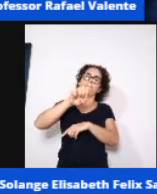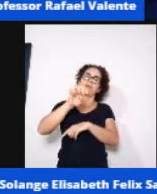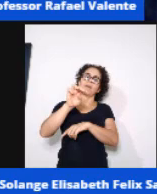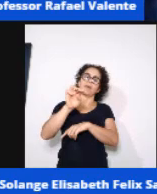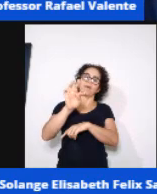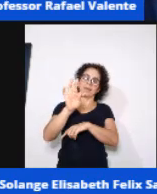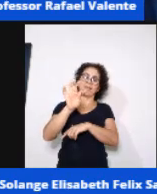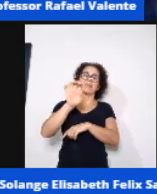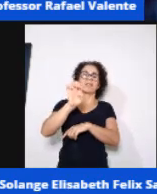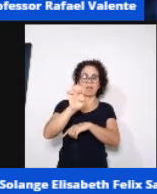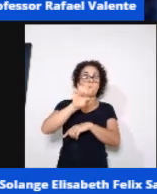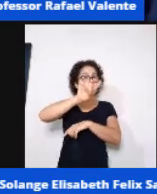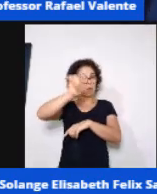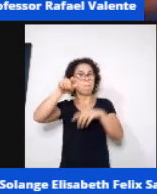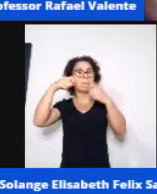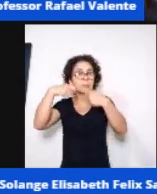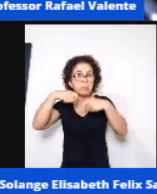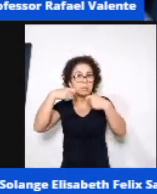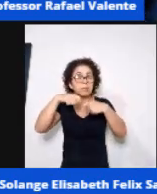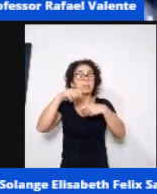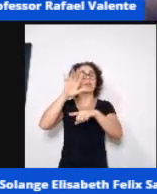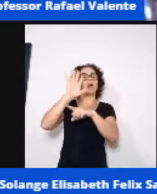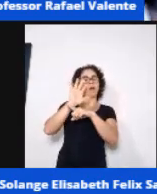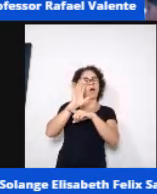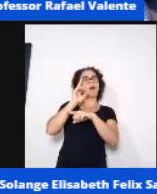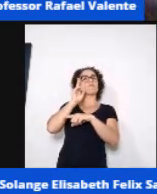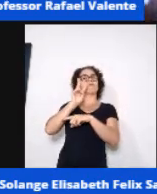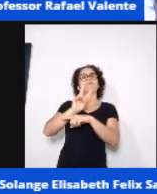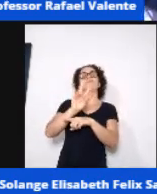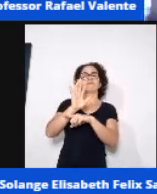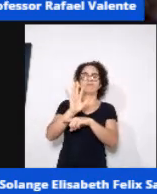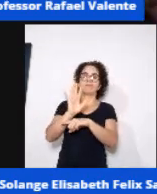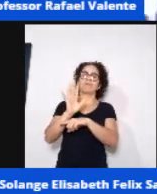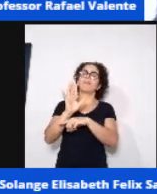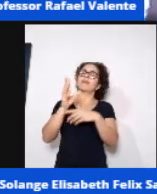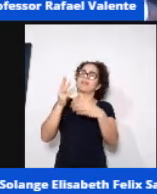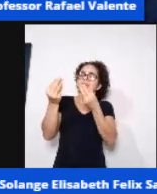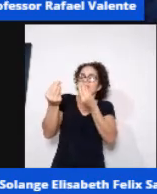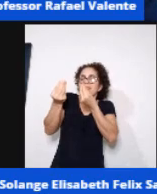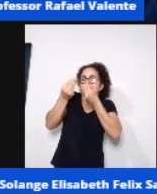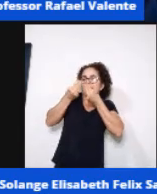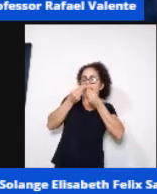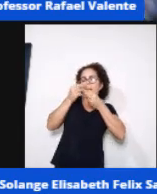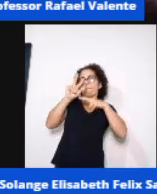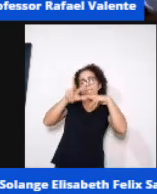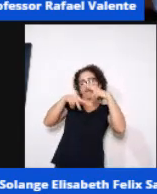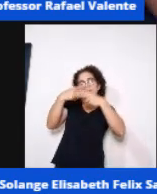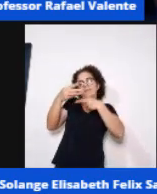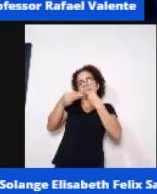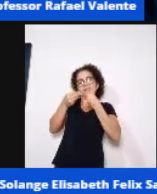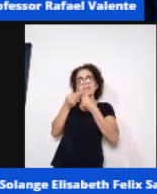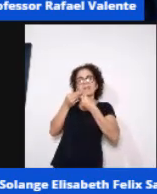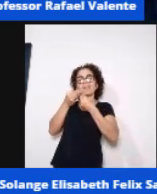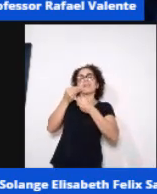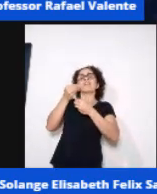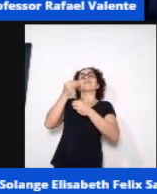criança feito para adultos. Por favor, se deem o presente de assistir a esse filme.